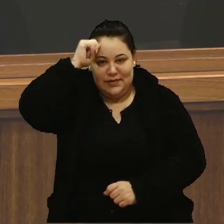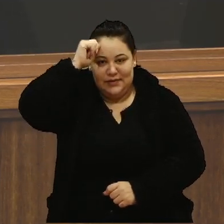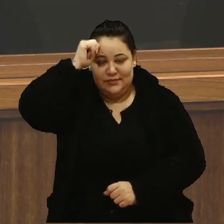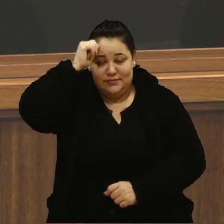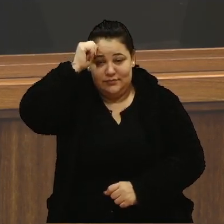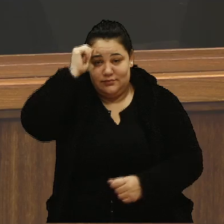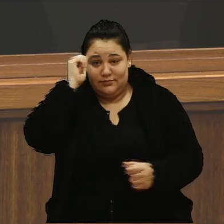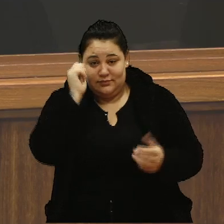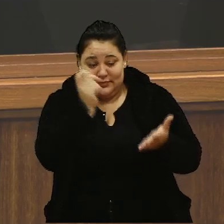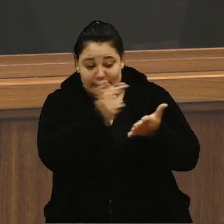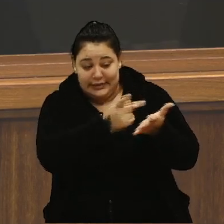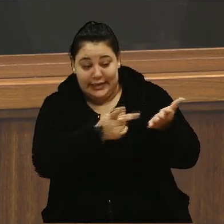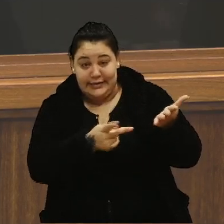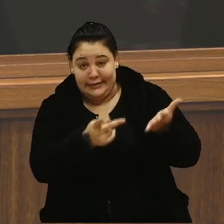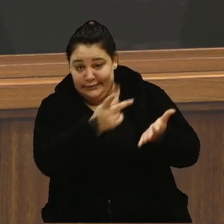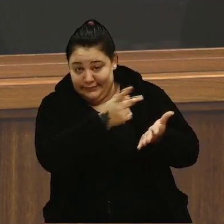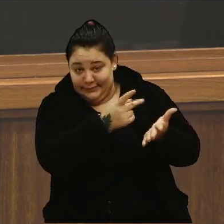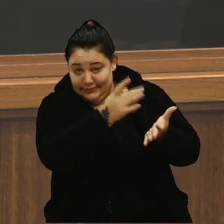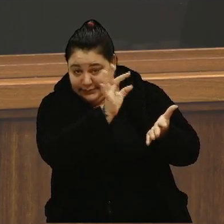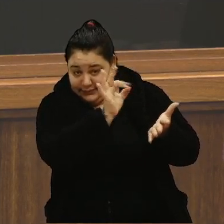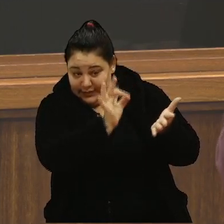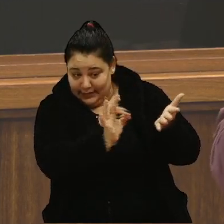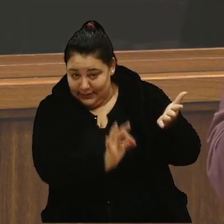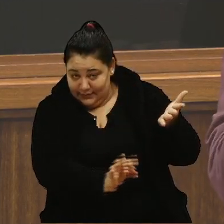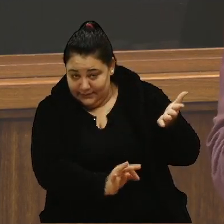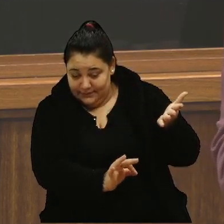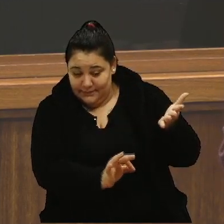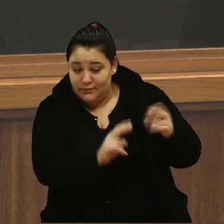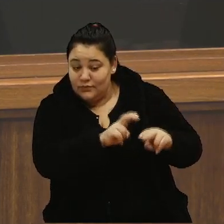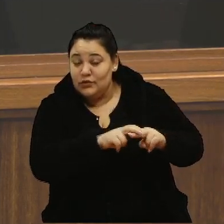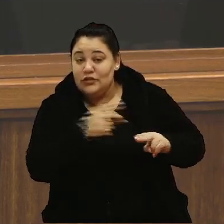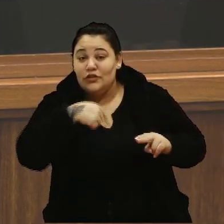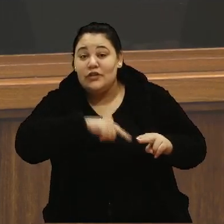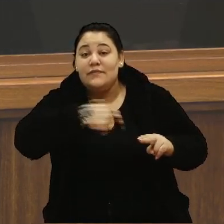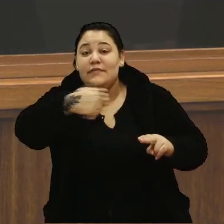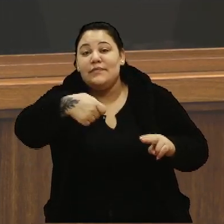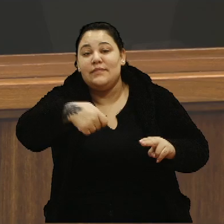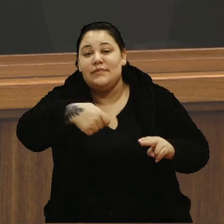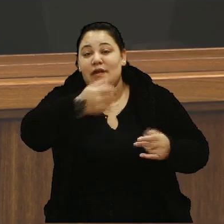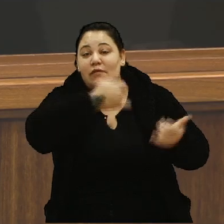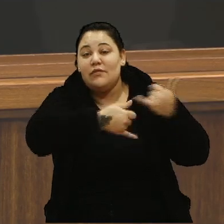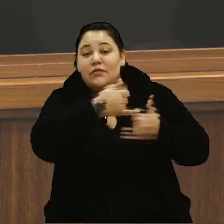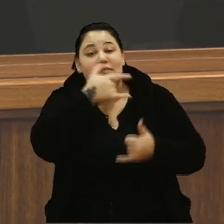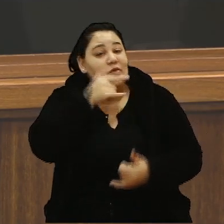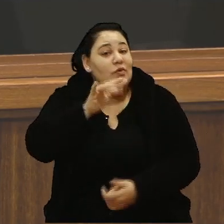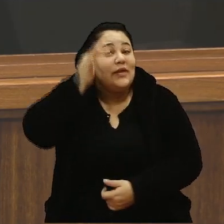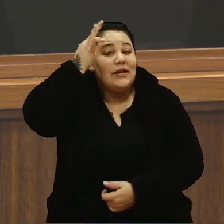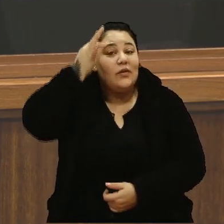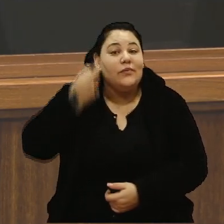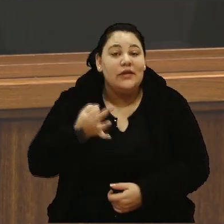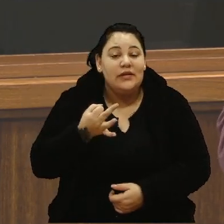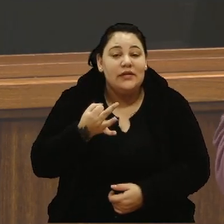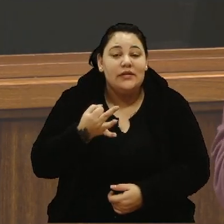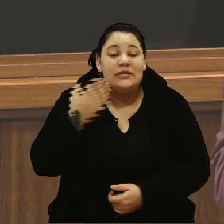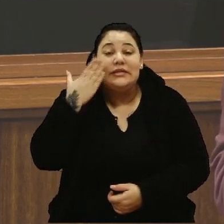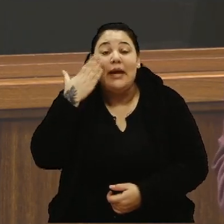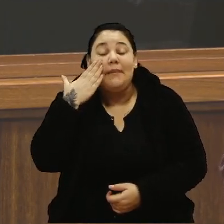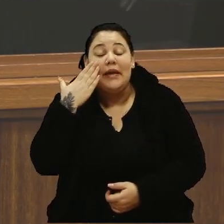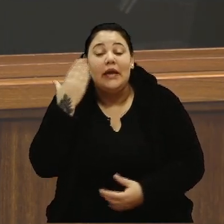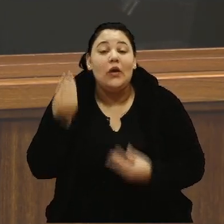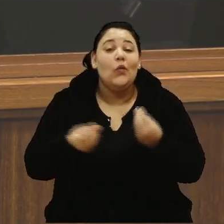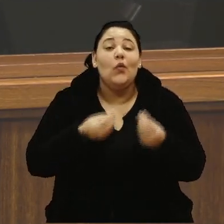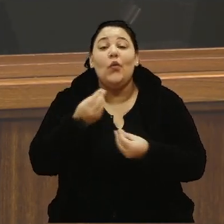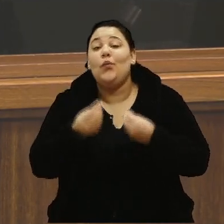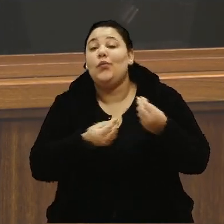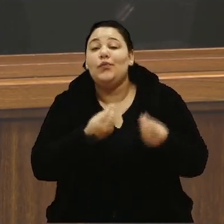desenhe. Então, nós estamos fazendo esse pedido de informação para entender exatamente como está acontecendo